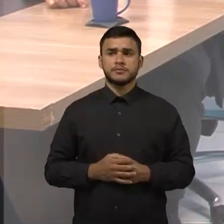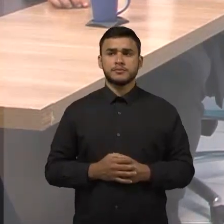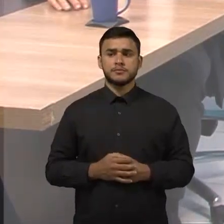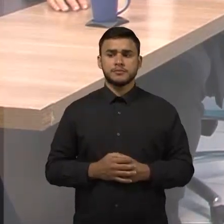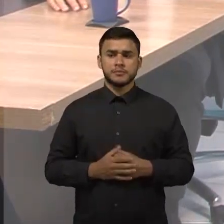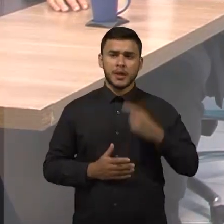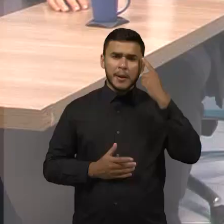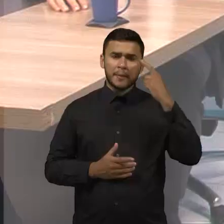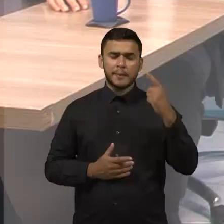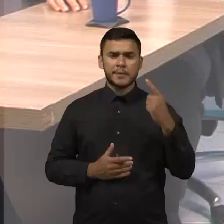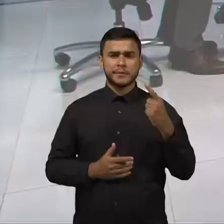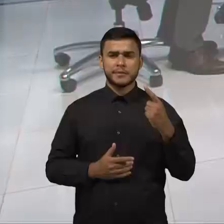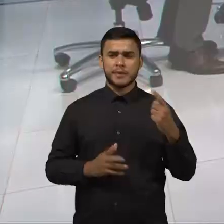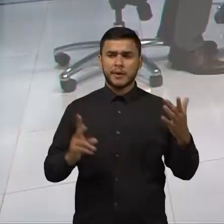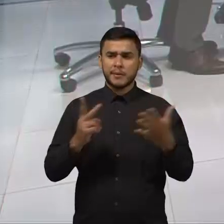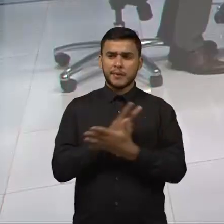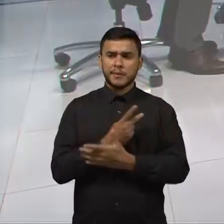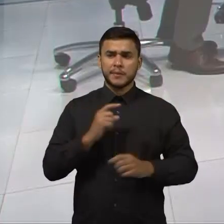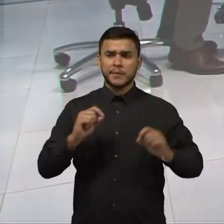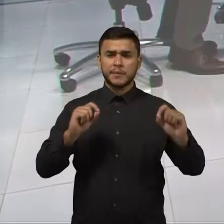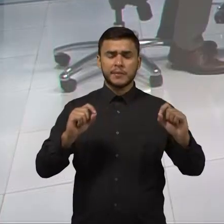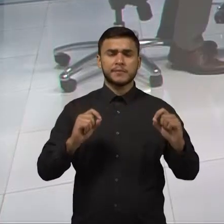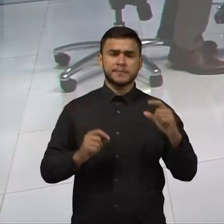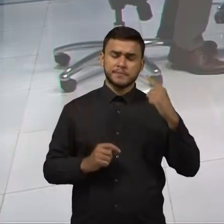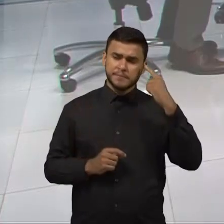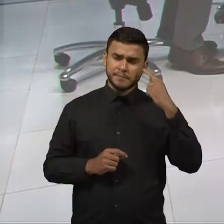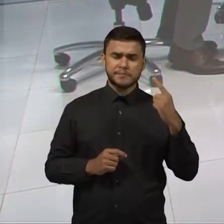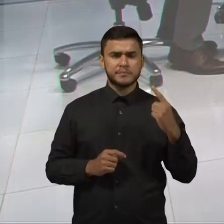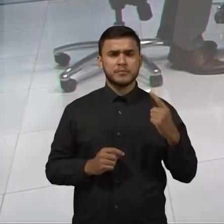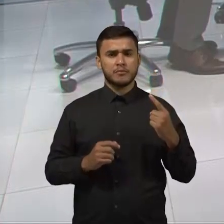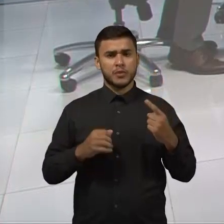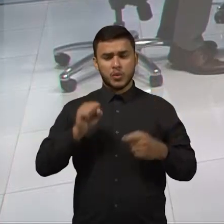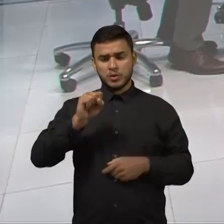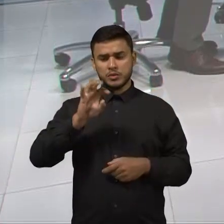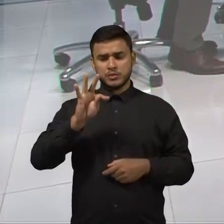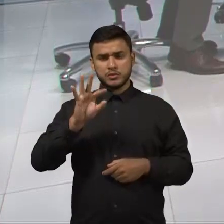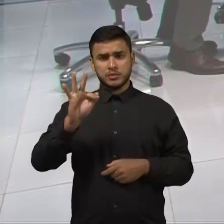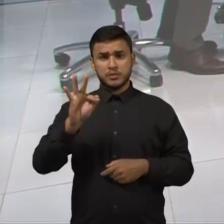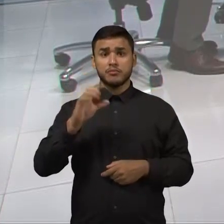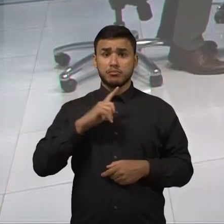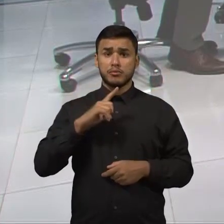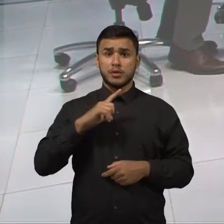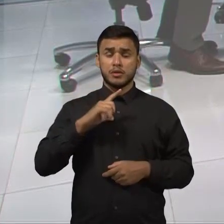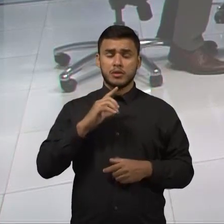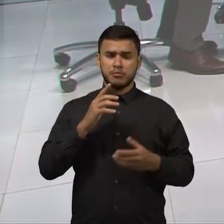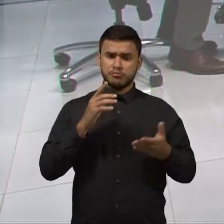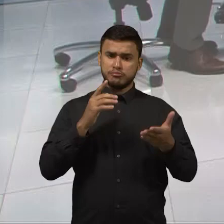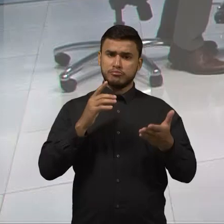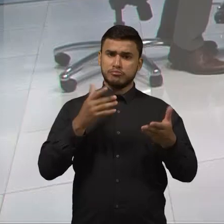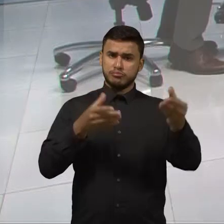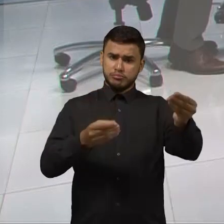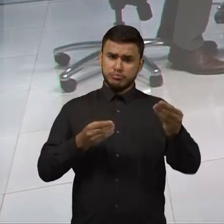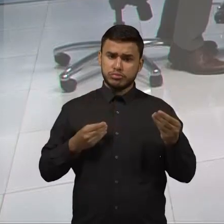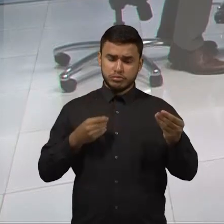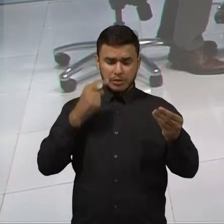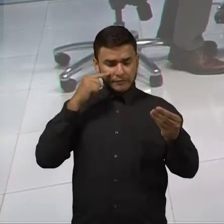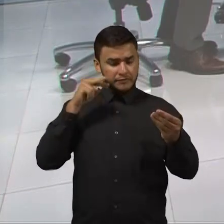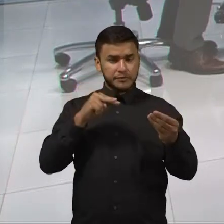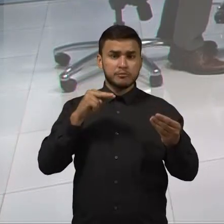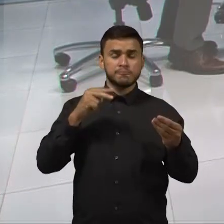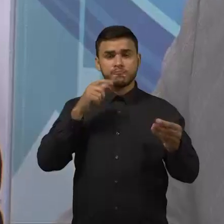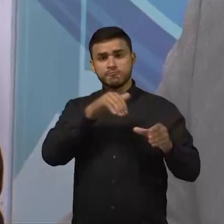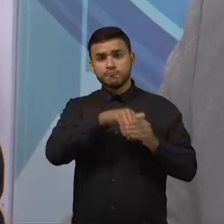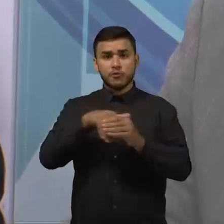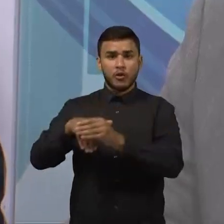admissão para se admitir que o Supremo deve apreciar o habeas corpus. Foi isso mesmo? Ou seja, uma decisão